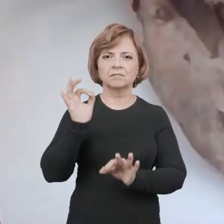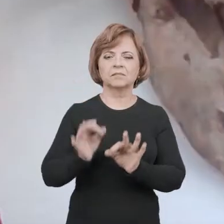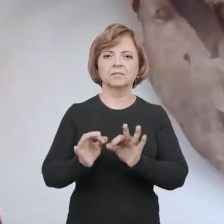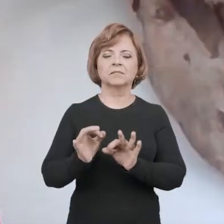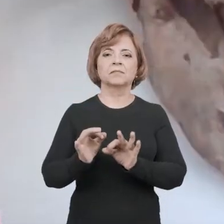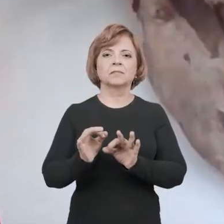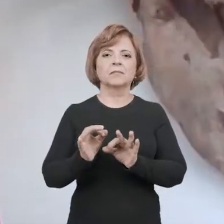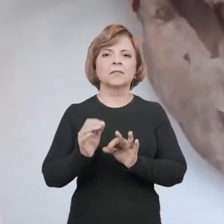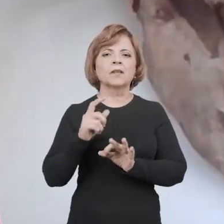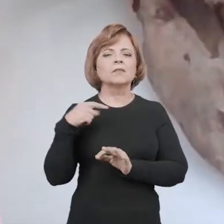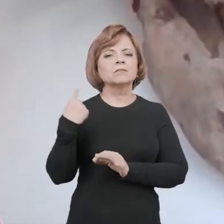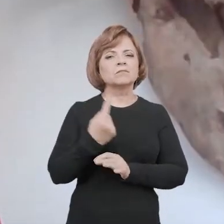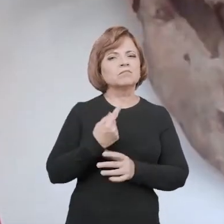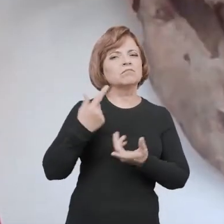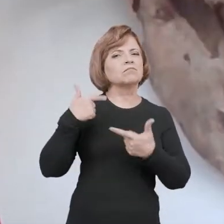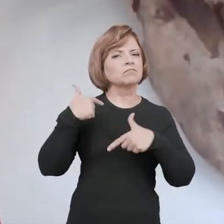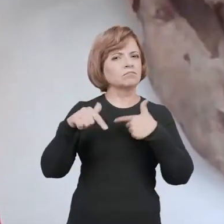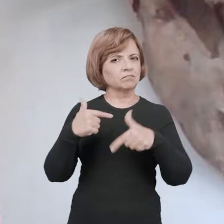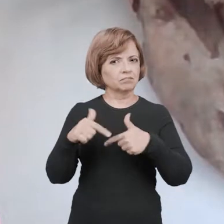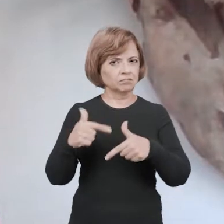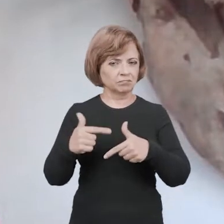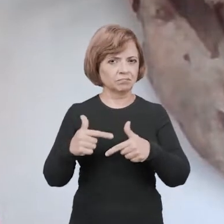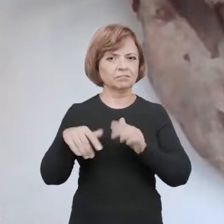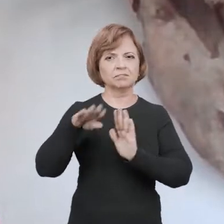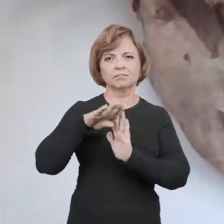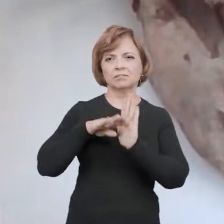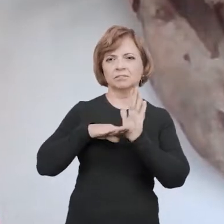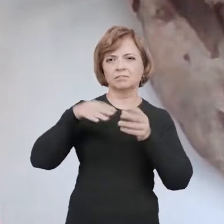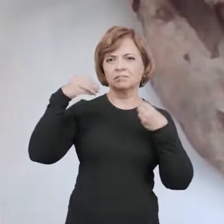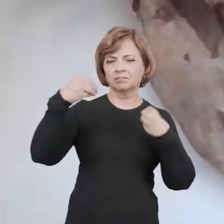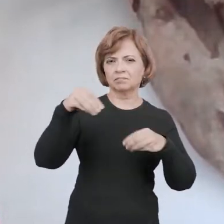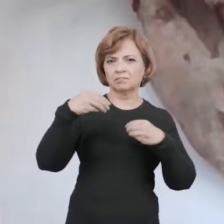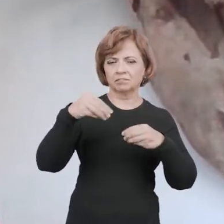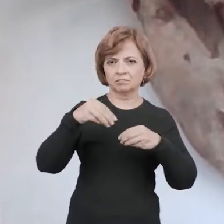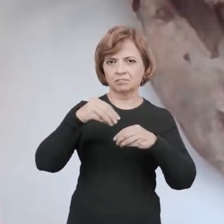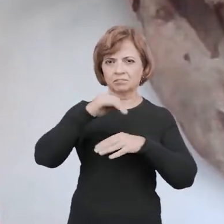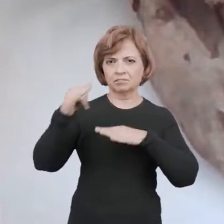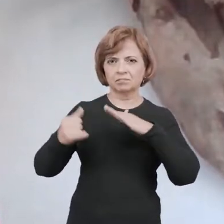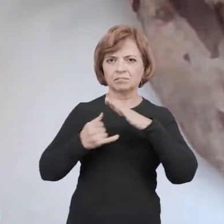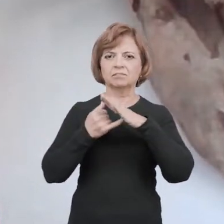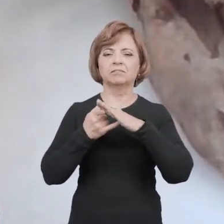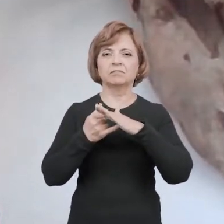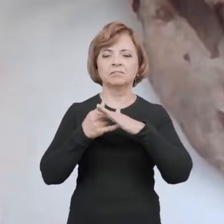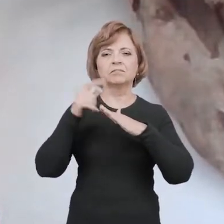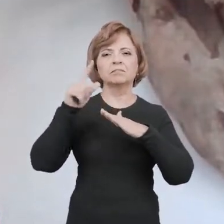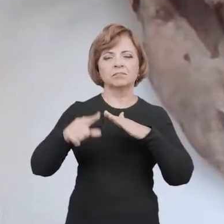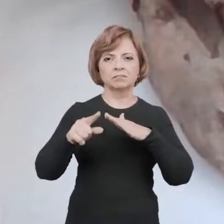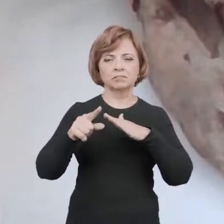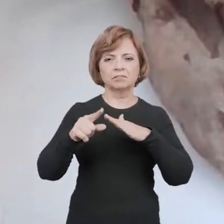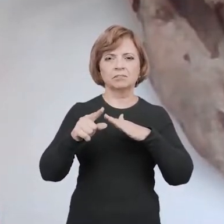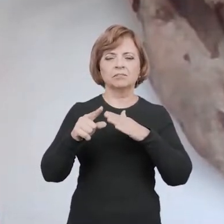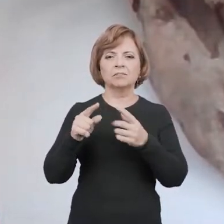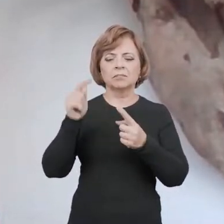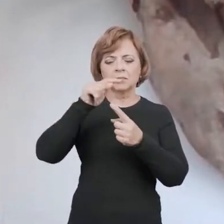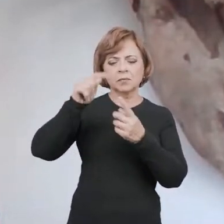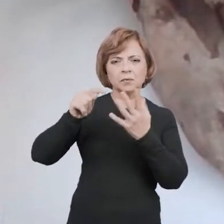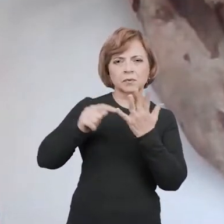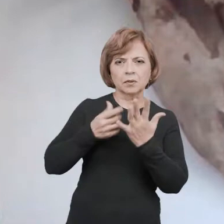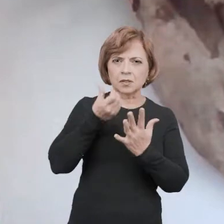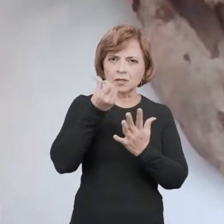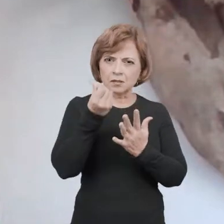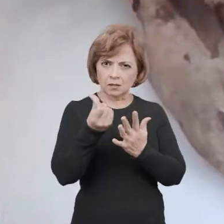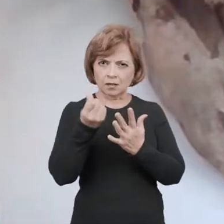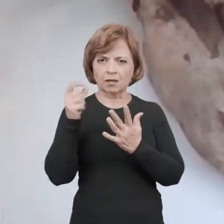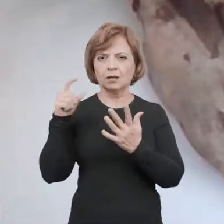Institucional. Juliana, a Subprocuradoria-Geral de Justiça de Planejamento Institucional é um dos 6 órgãos